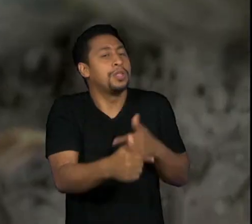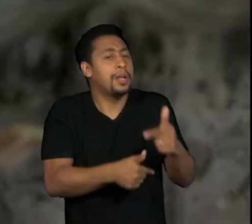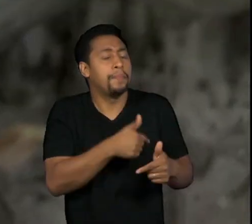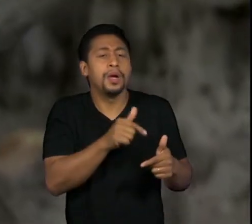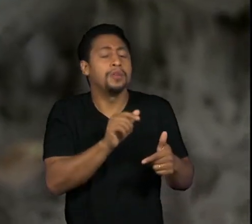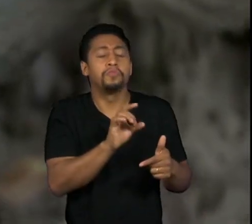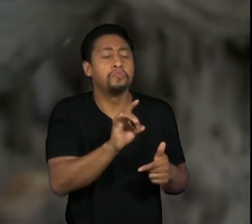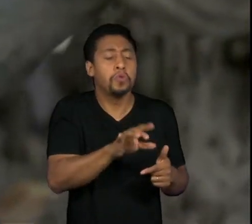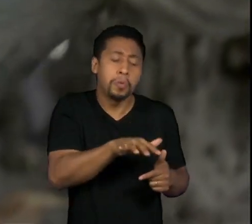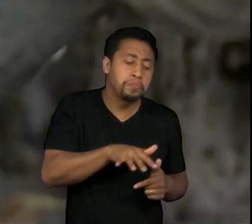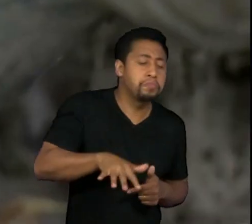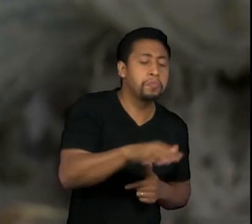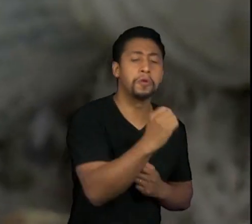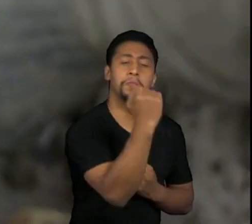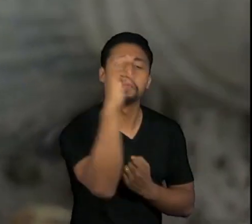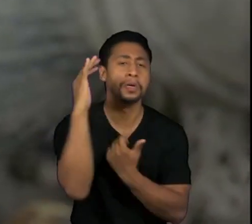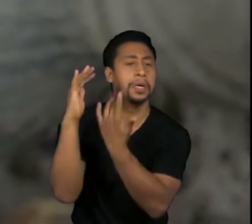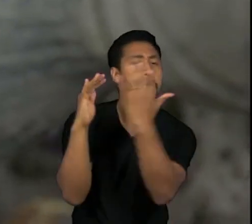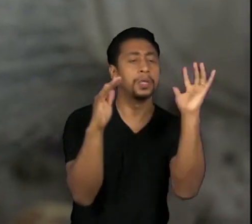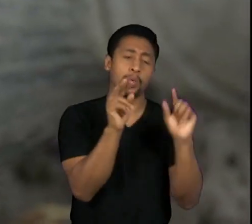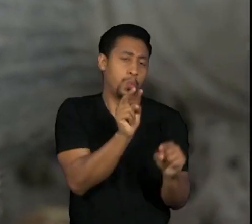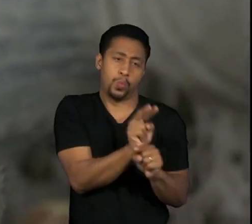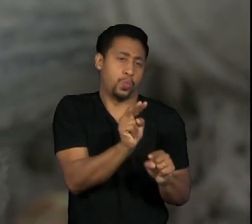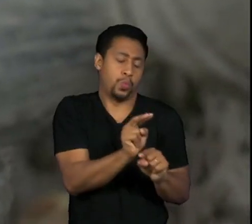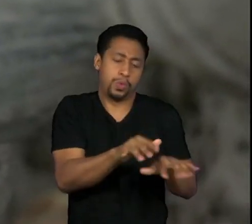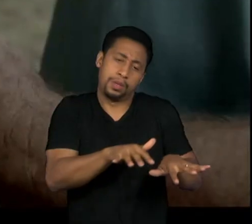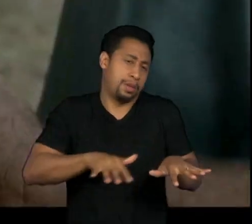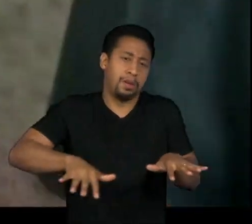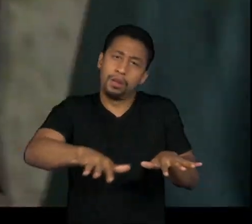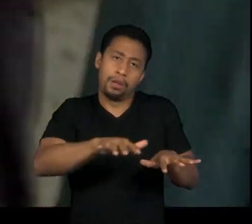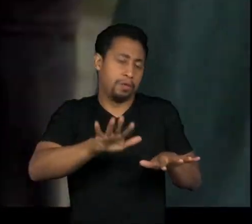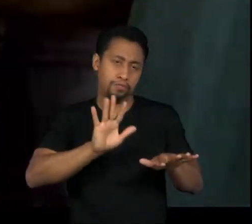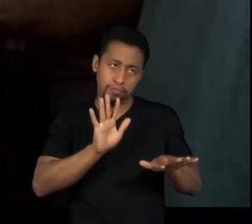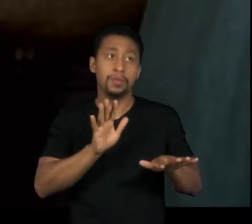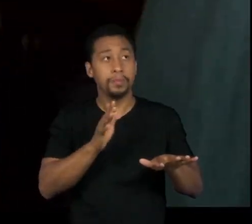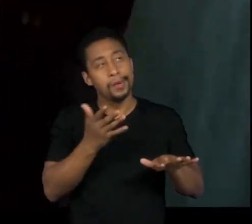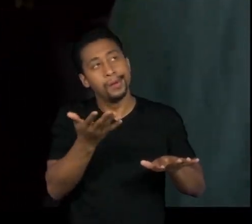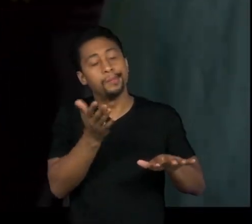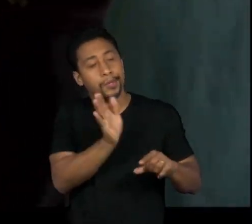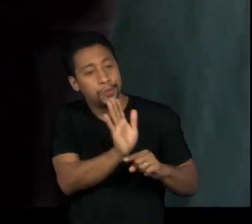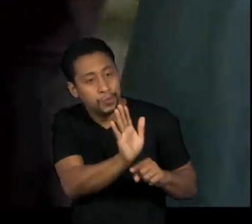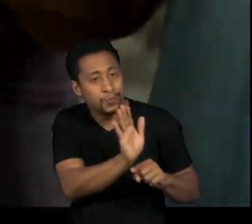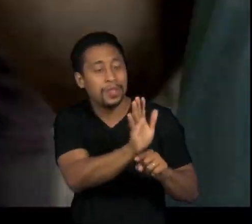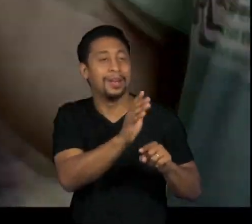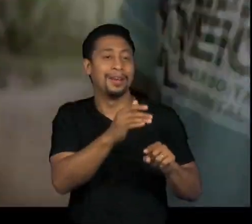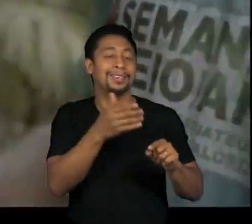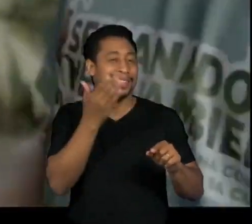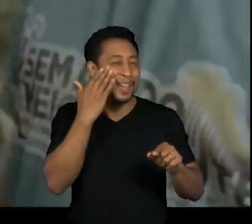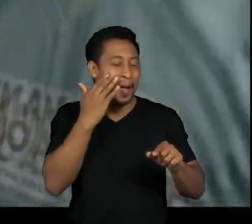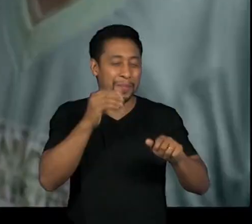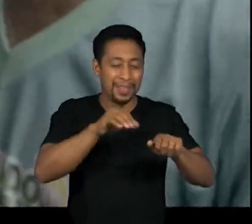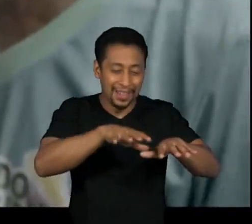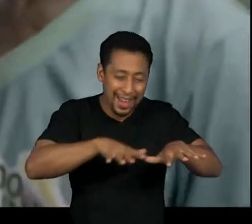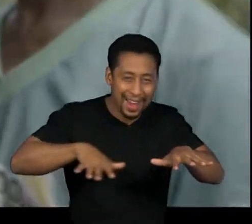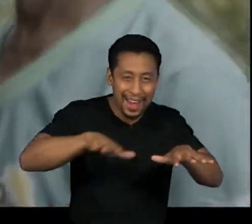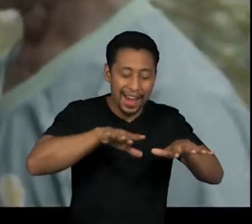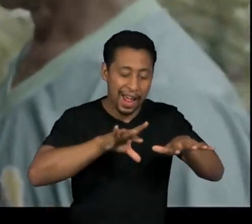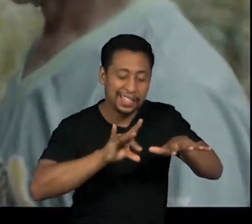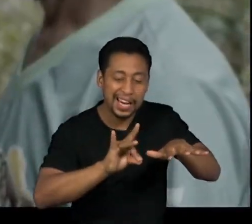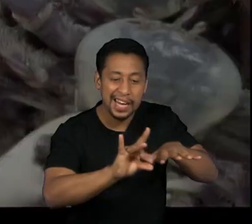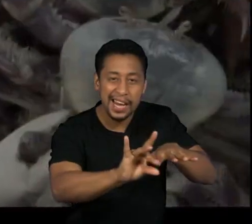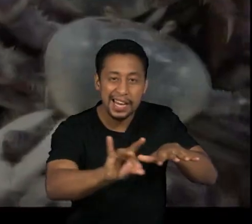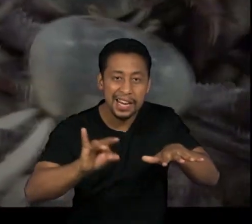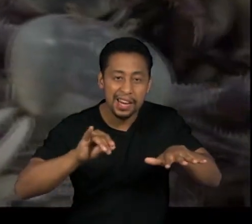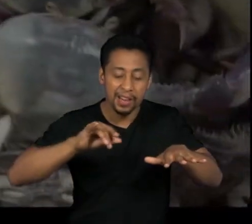que trouxesse questões ambientais relevantes, como a pesca do caranguejo, como o corte de madeira,